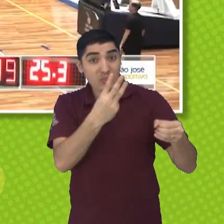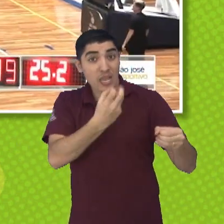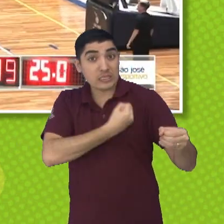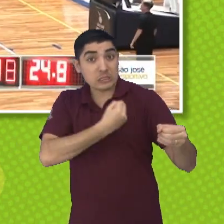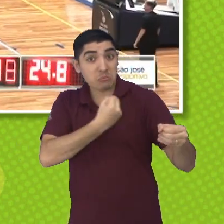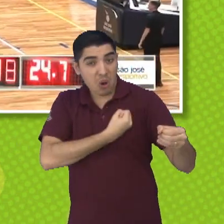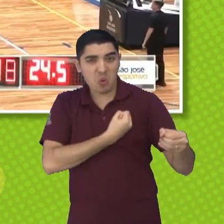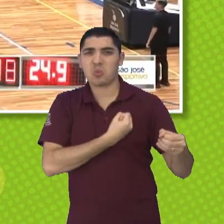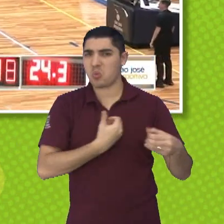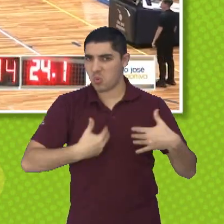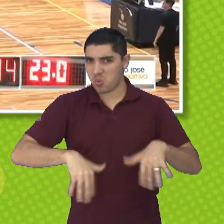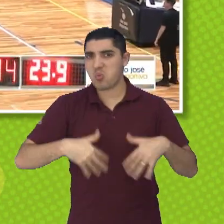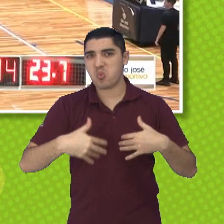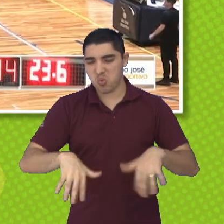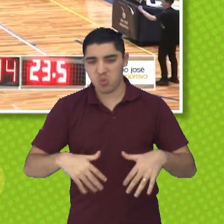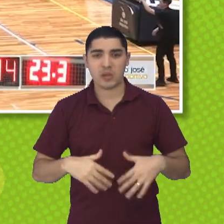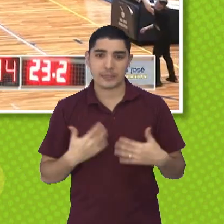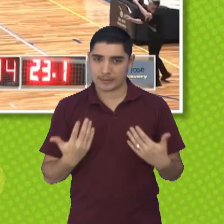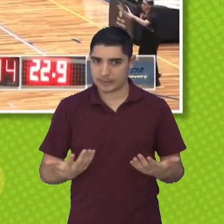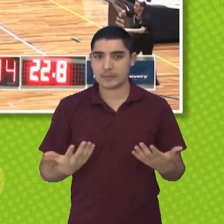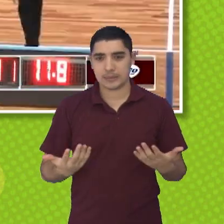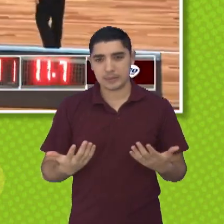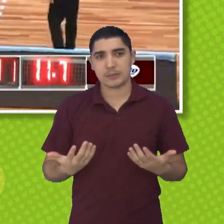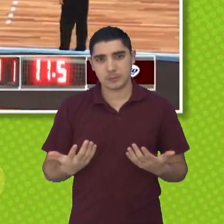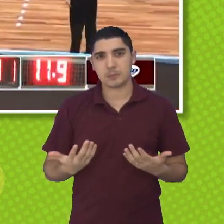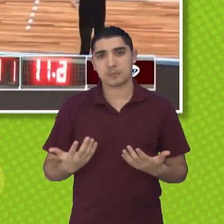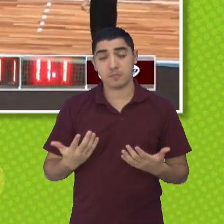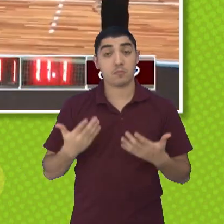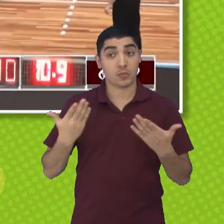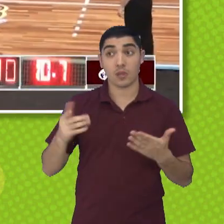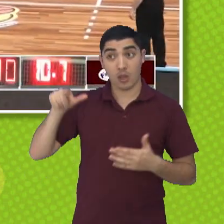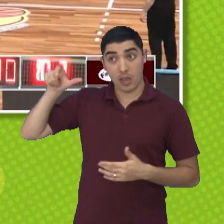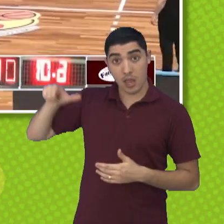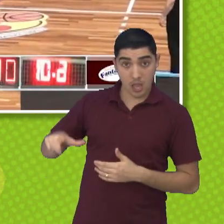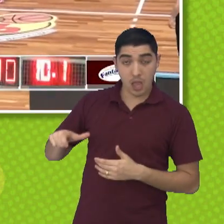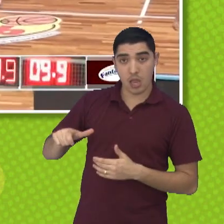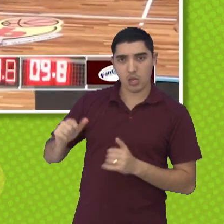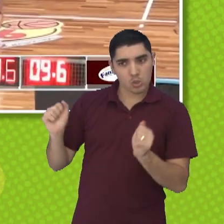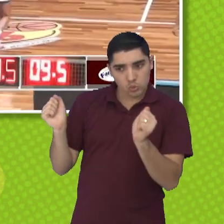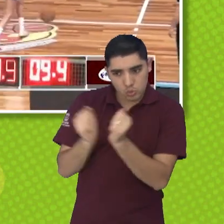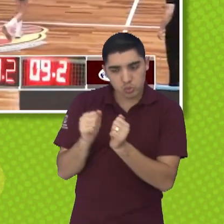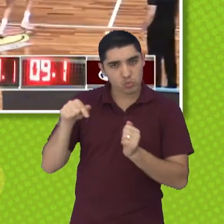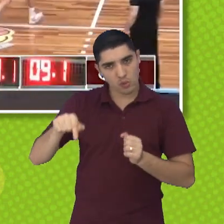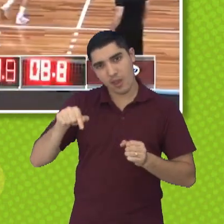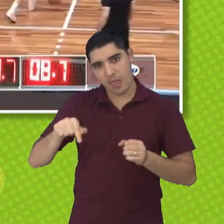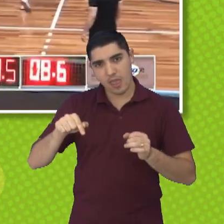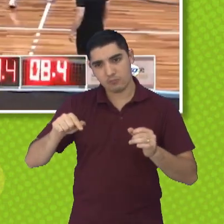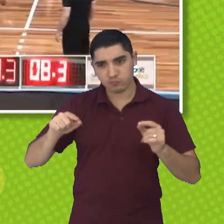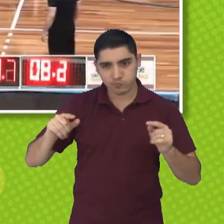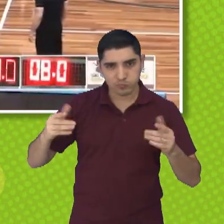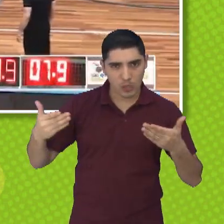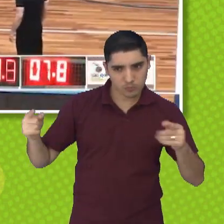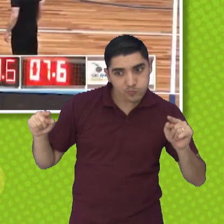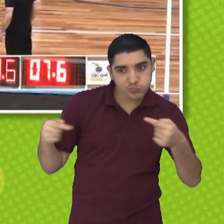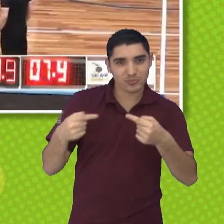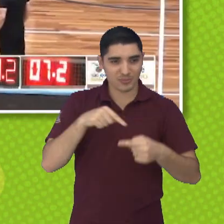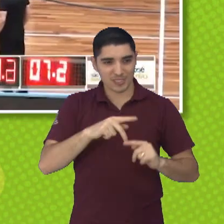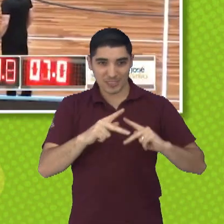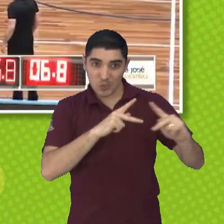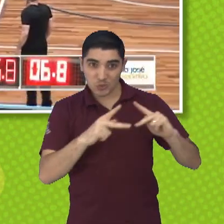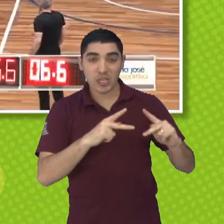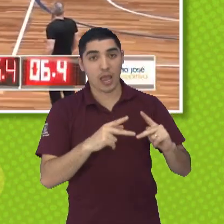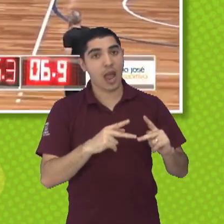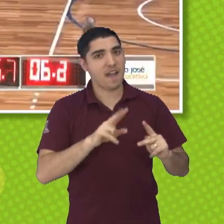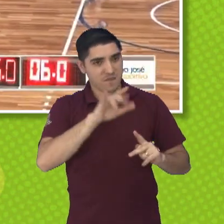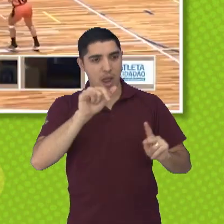2 cestas de 3 de chuá. Então, com ela em campo, com ela em quadra, no time, a tendência do São José é